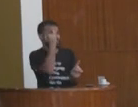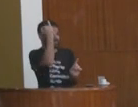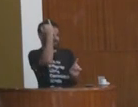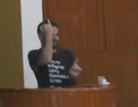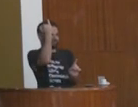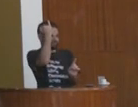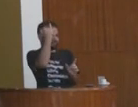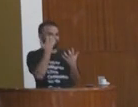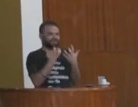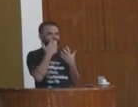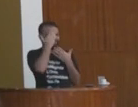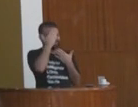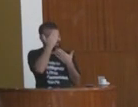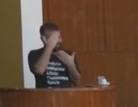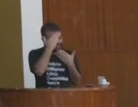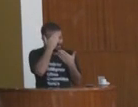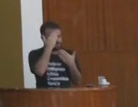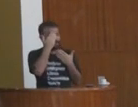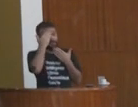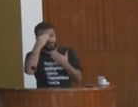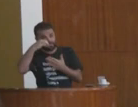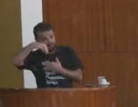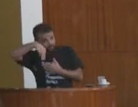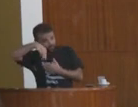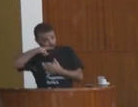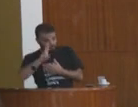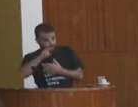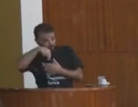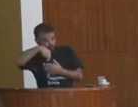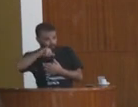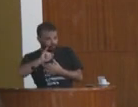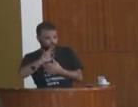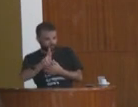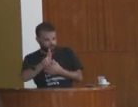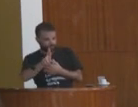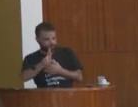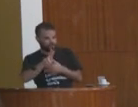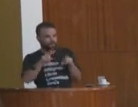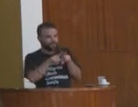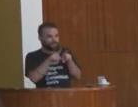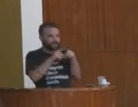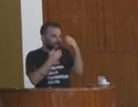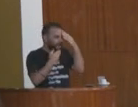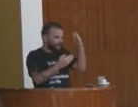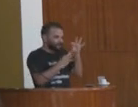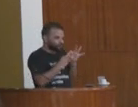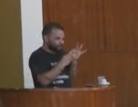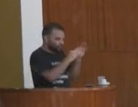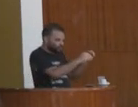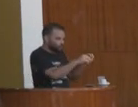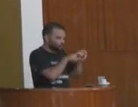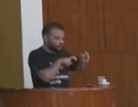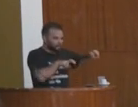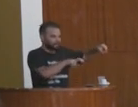demais. Agradecendo ao Munir, também agradeço a participação de todos da mesa, dos colegas que estão aqui também para falar um